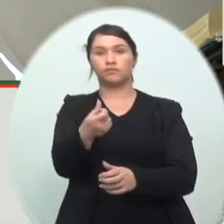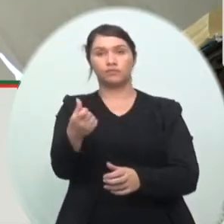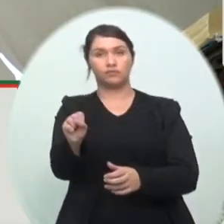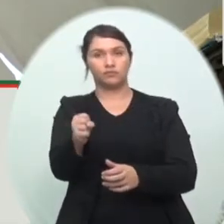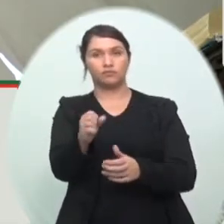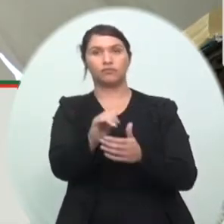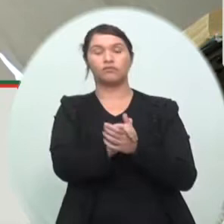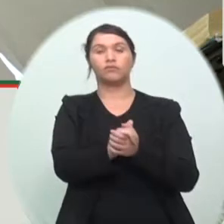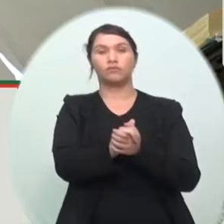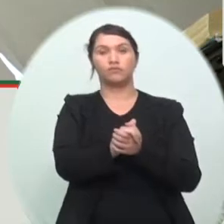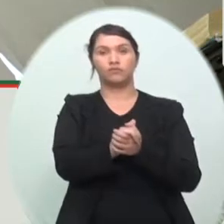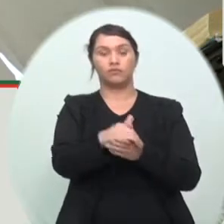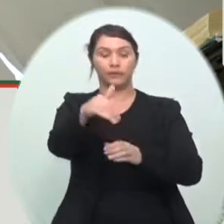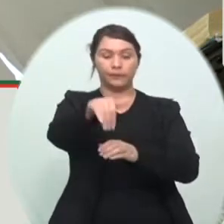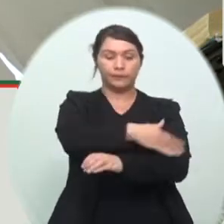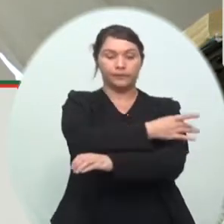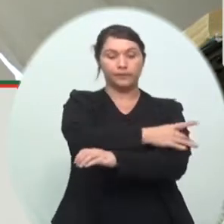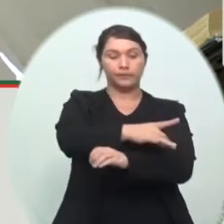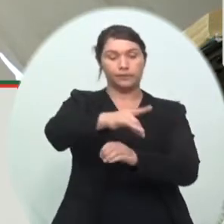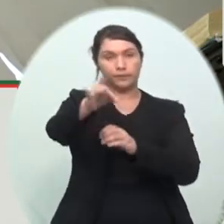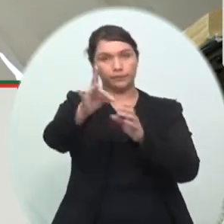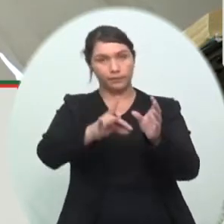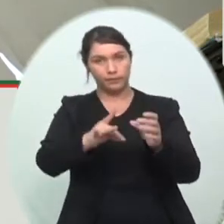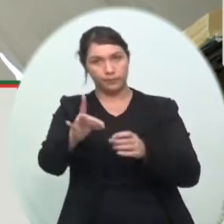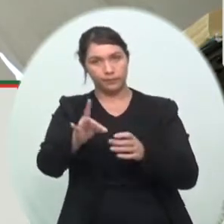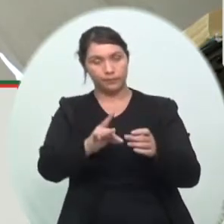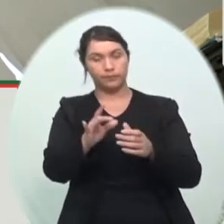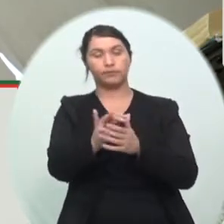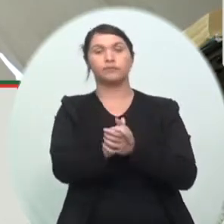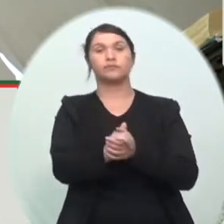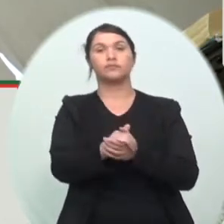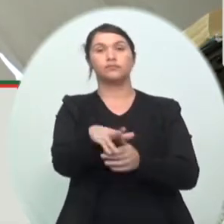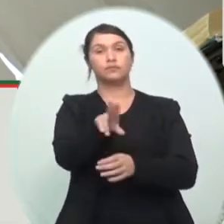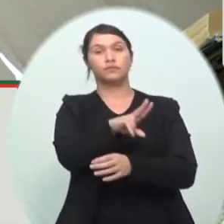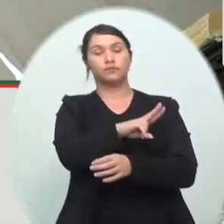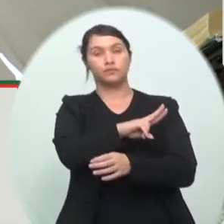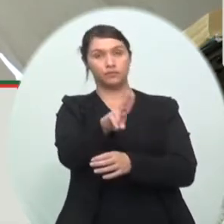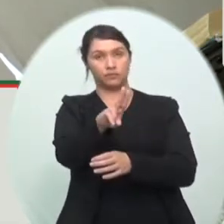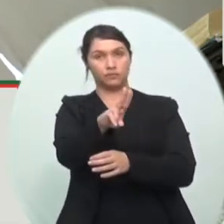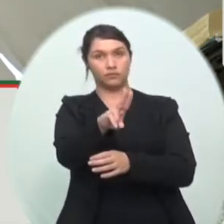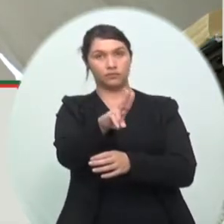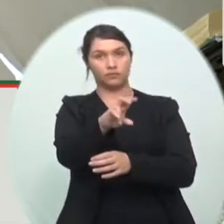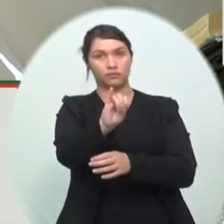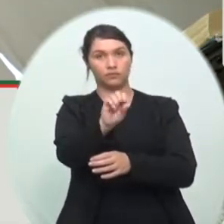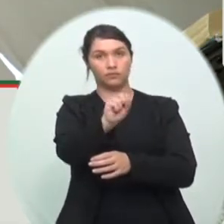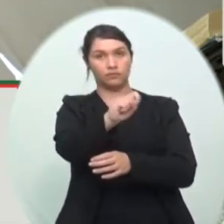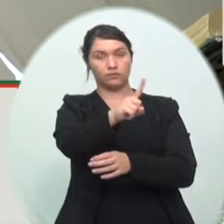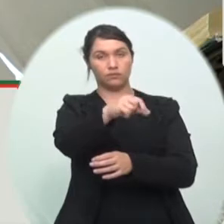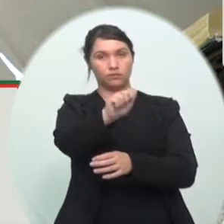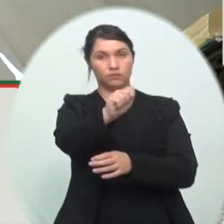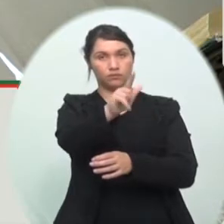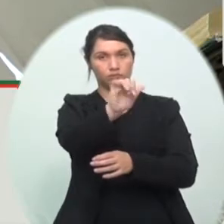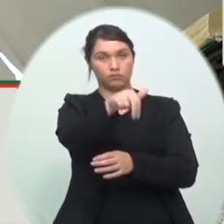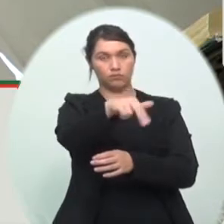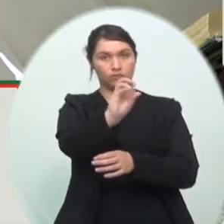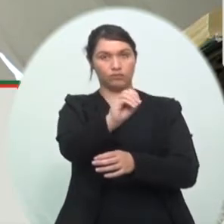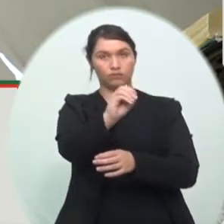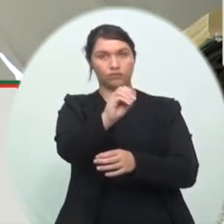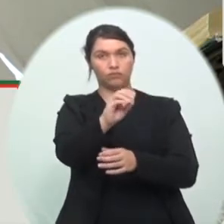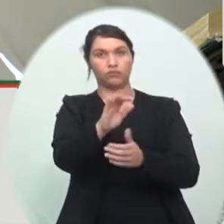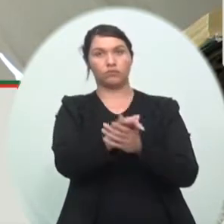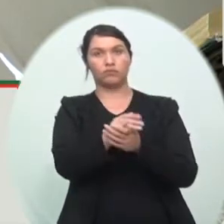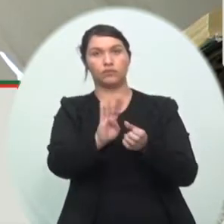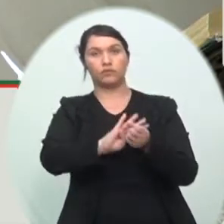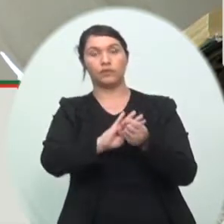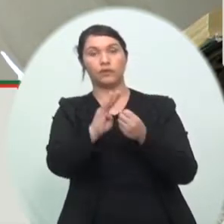assunto patrulhamento e colocação de material adequado na rua Isalino Pedro Borges, localizado no loteamento